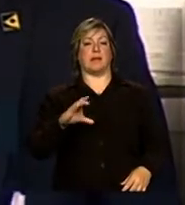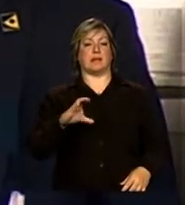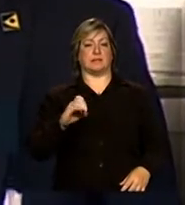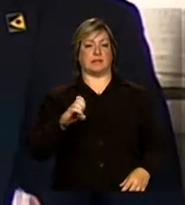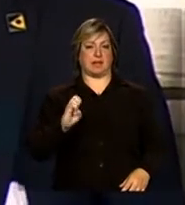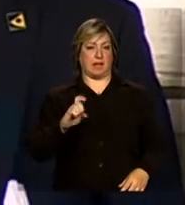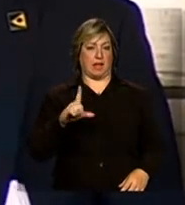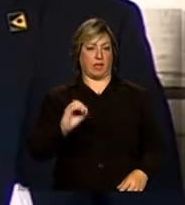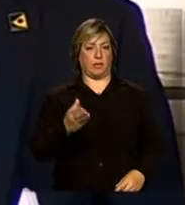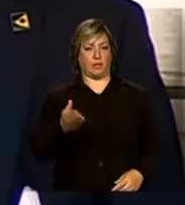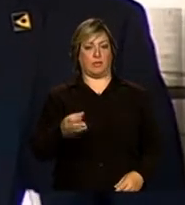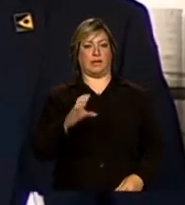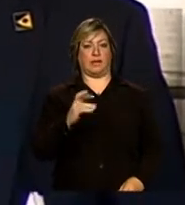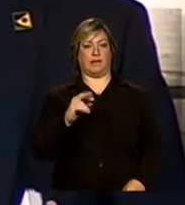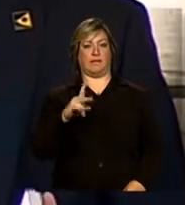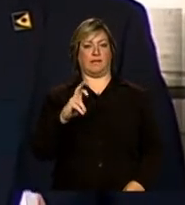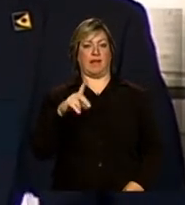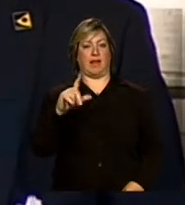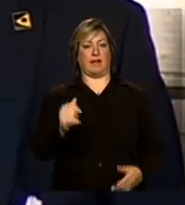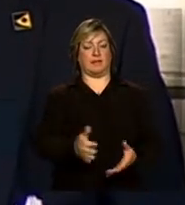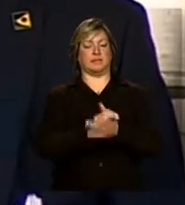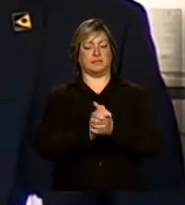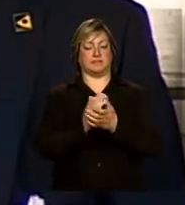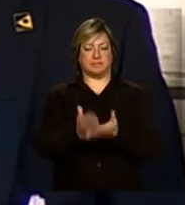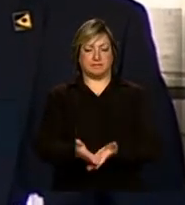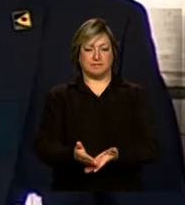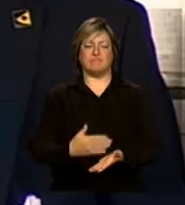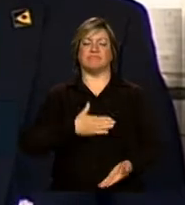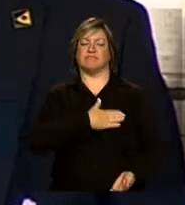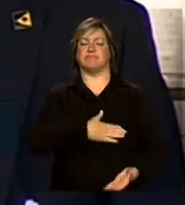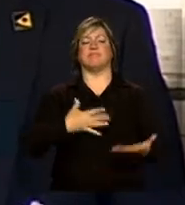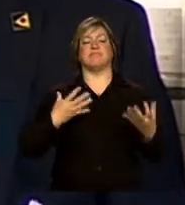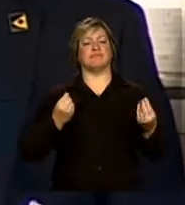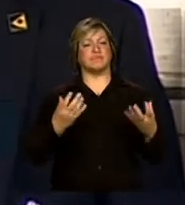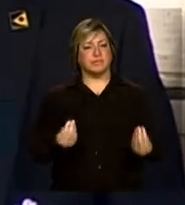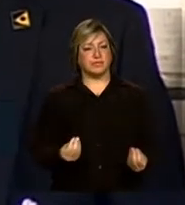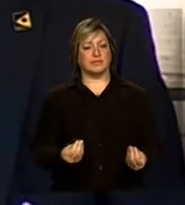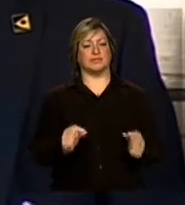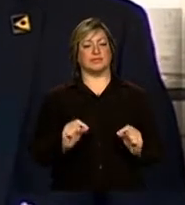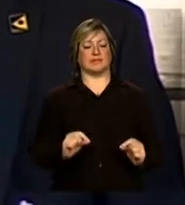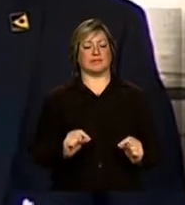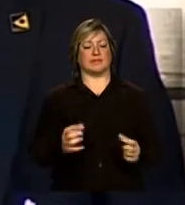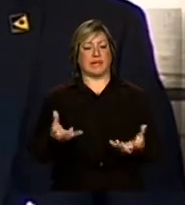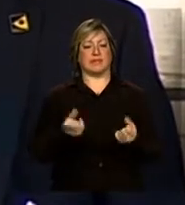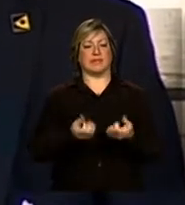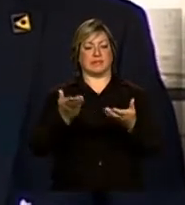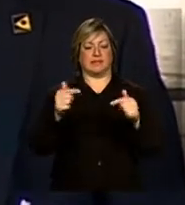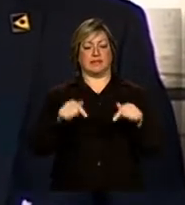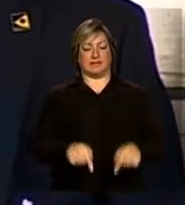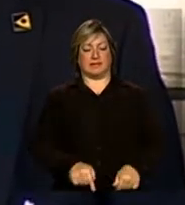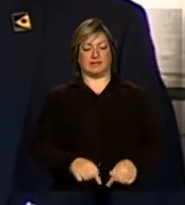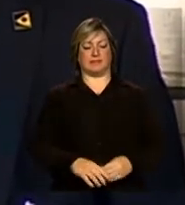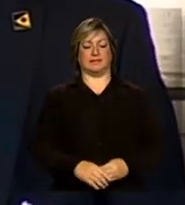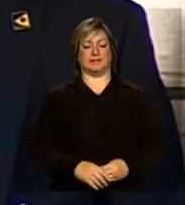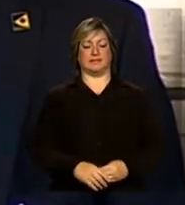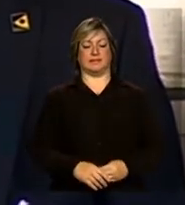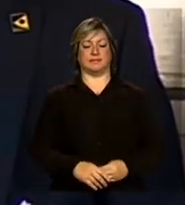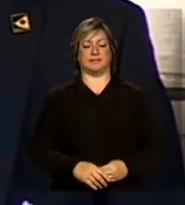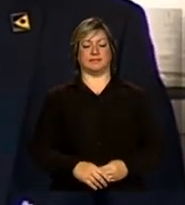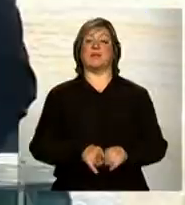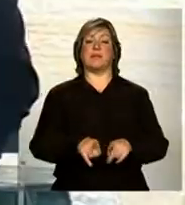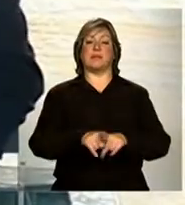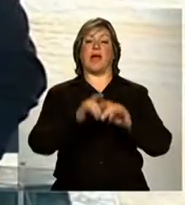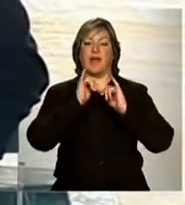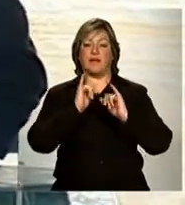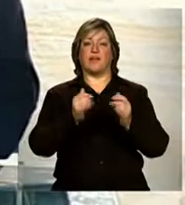para o nosso querido Ministro que é uma honra muito grande poder recebê-lo aqui e